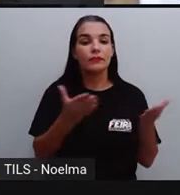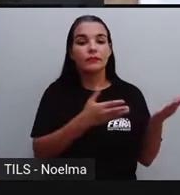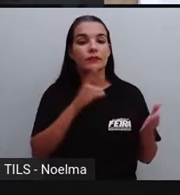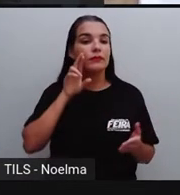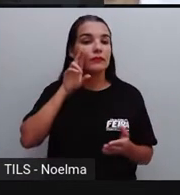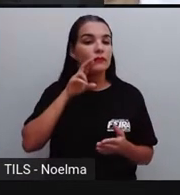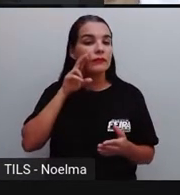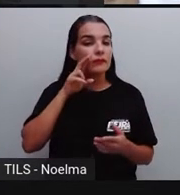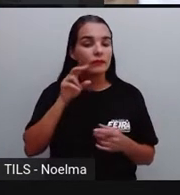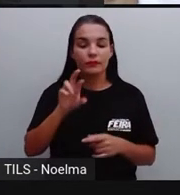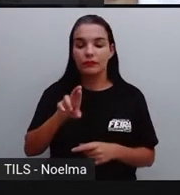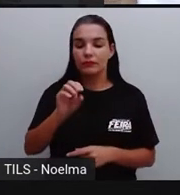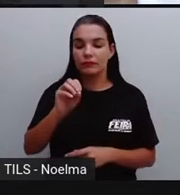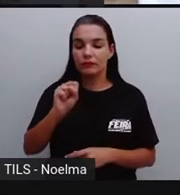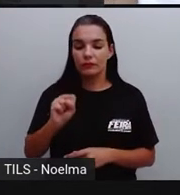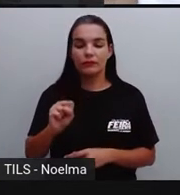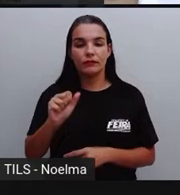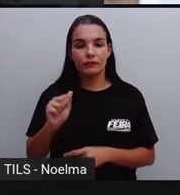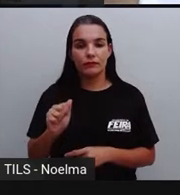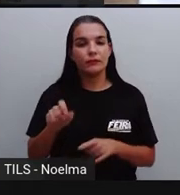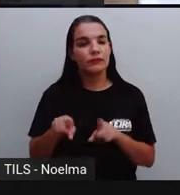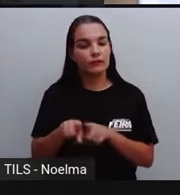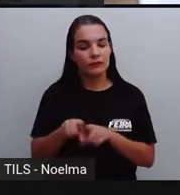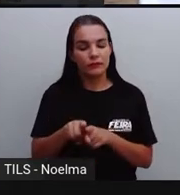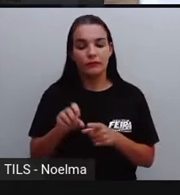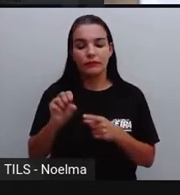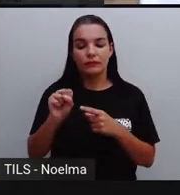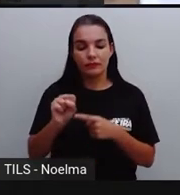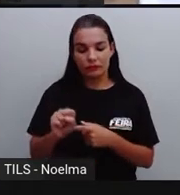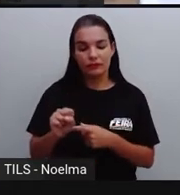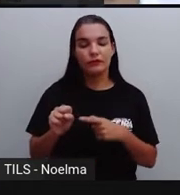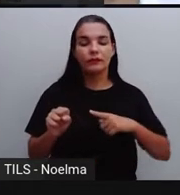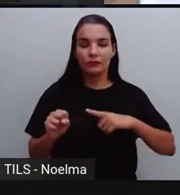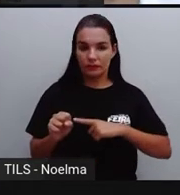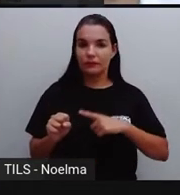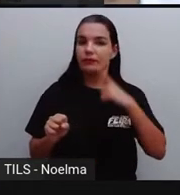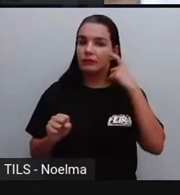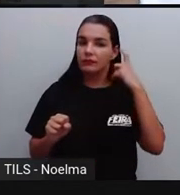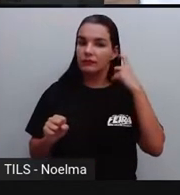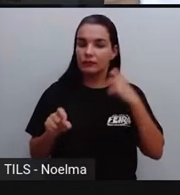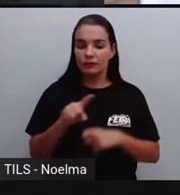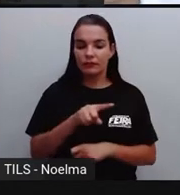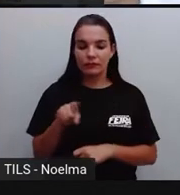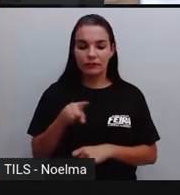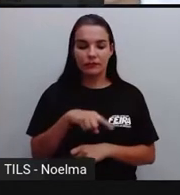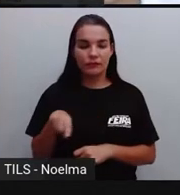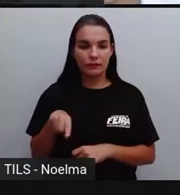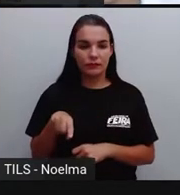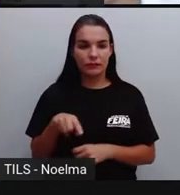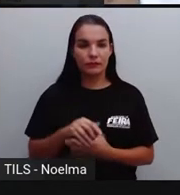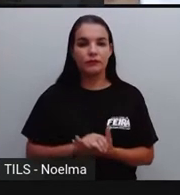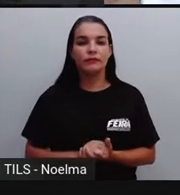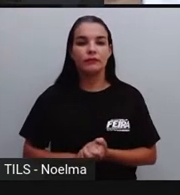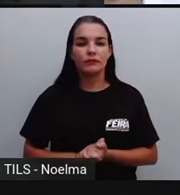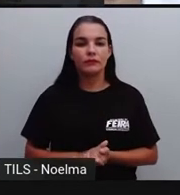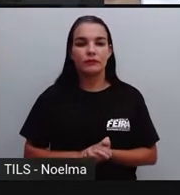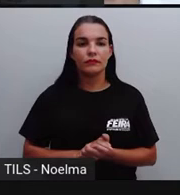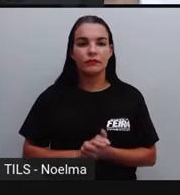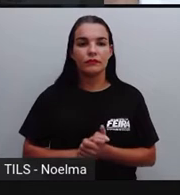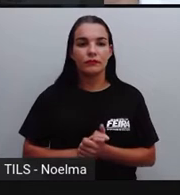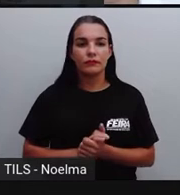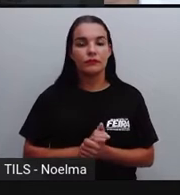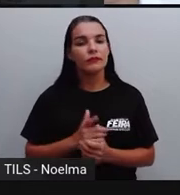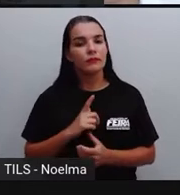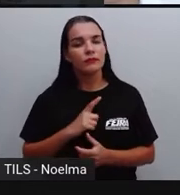ó, rosa. Também, né, a letra C com som de Z, certo? A